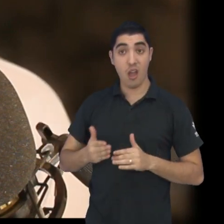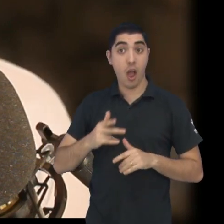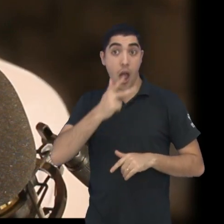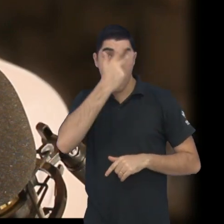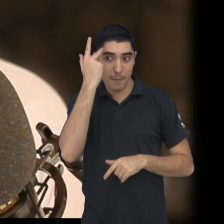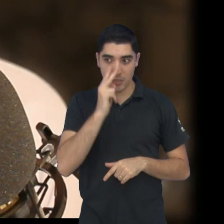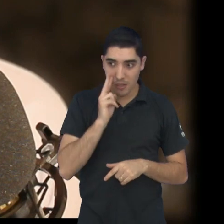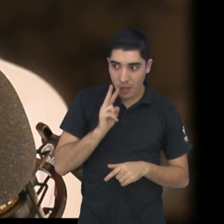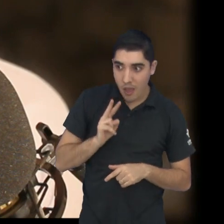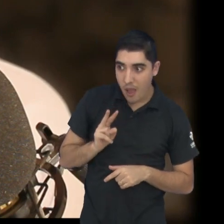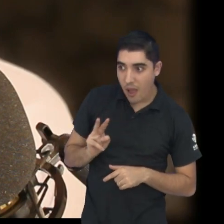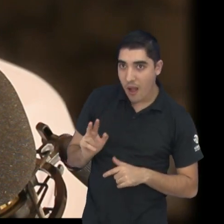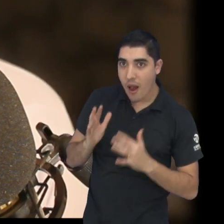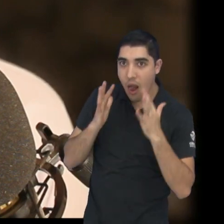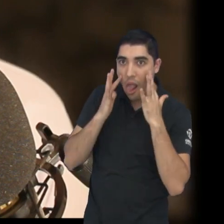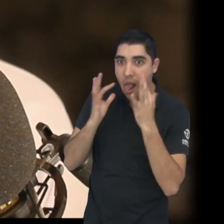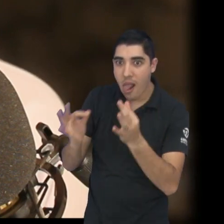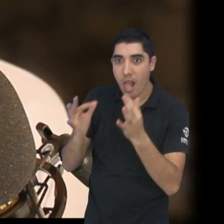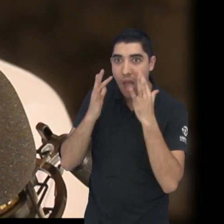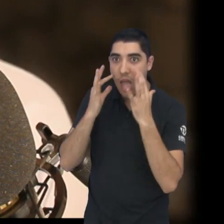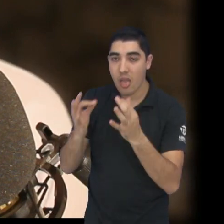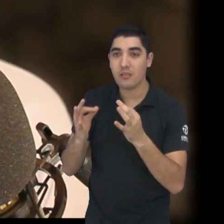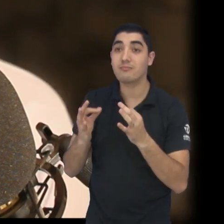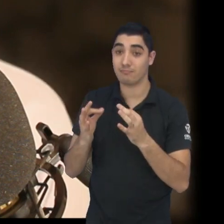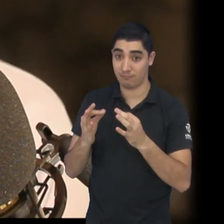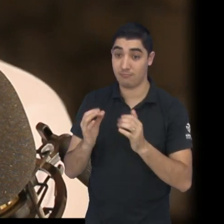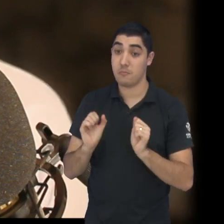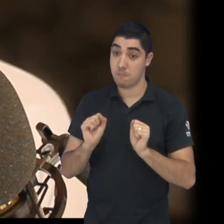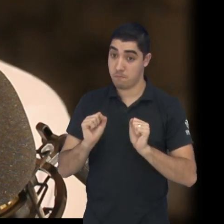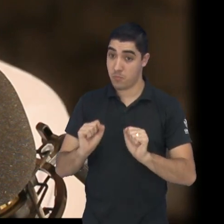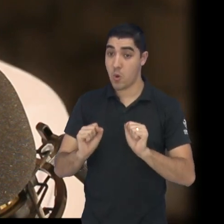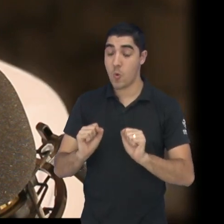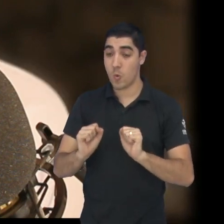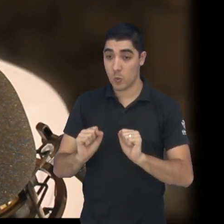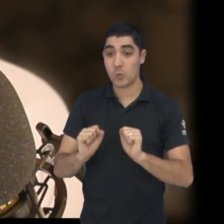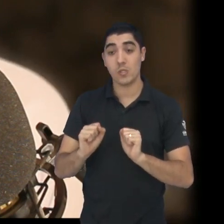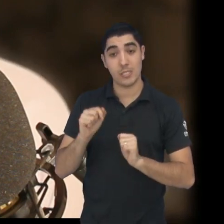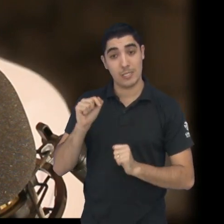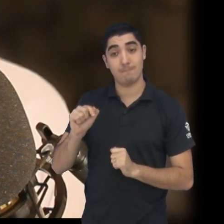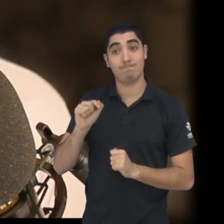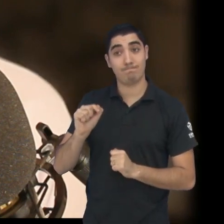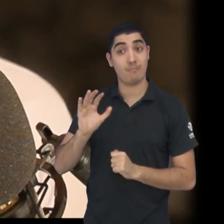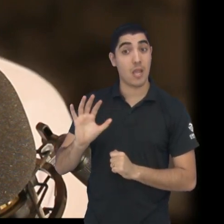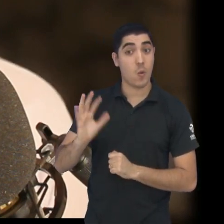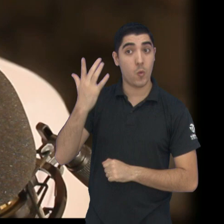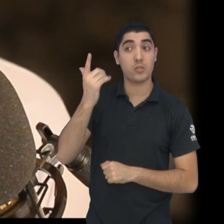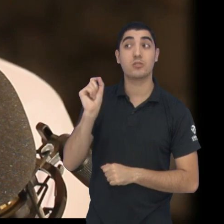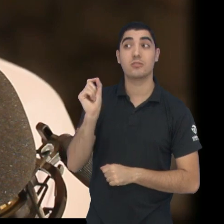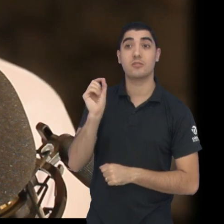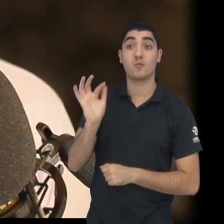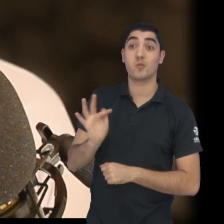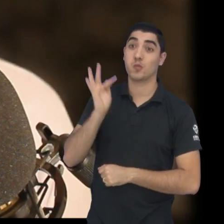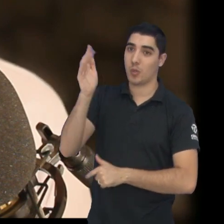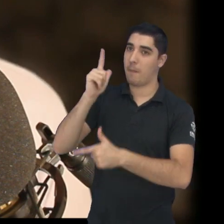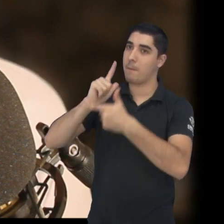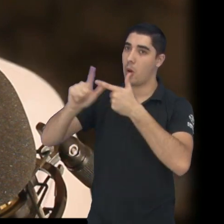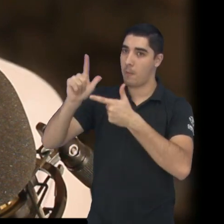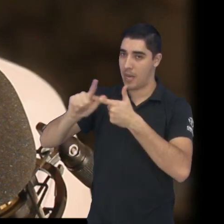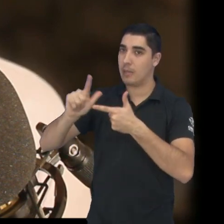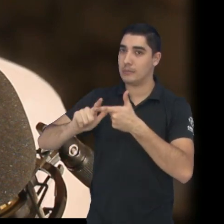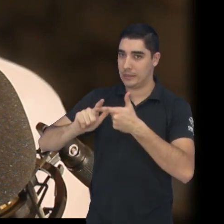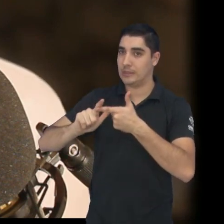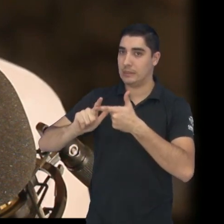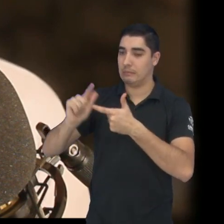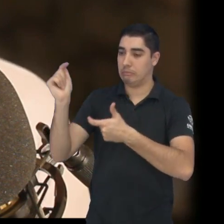isso acaba, enfim, isso pode acabar, inclusive, criando outros problemas lá na frente, né? Então, por isso que é